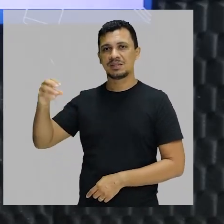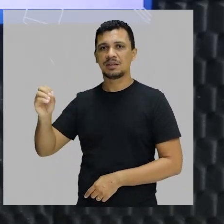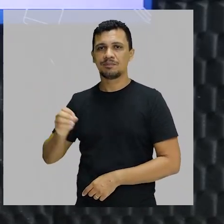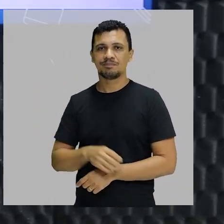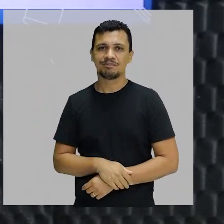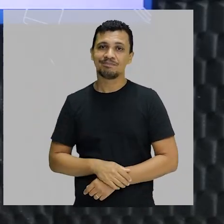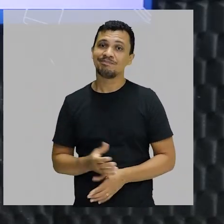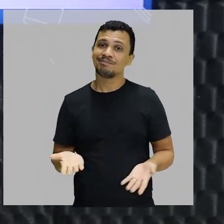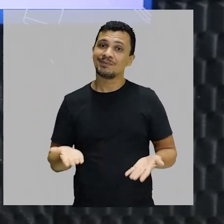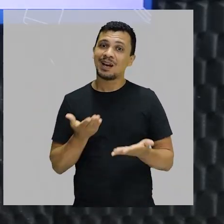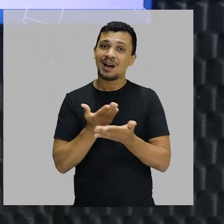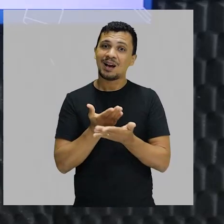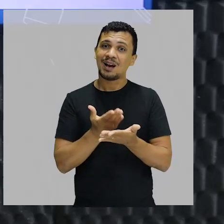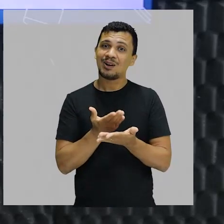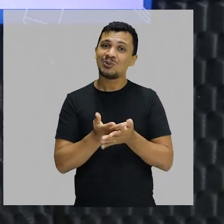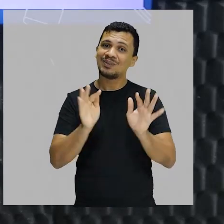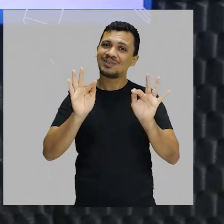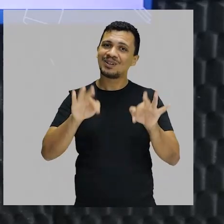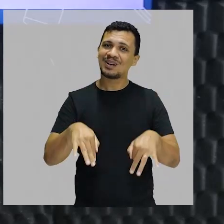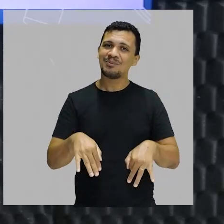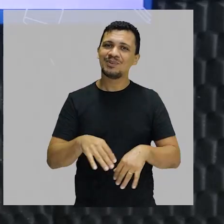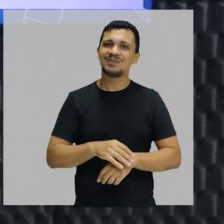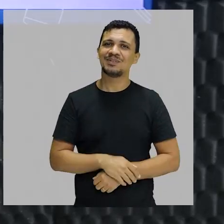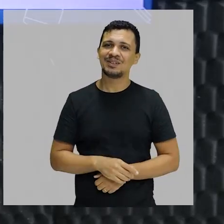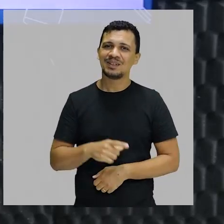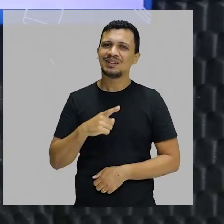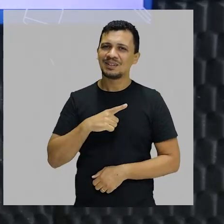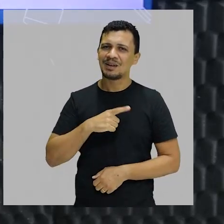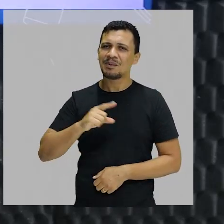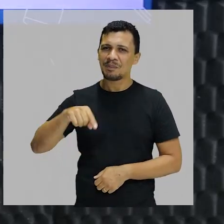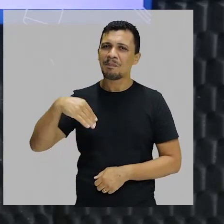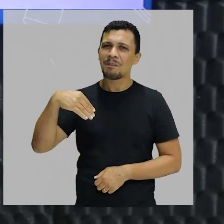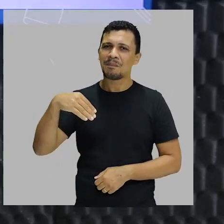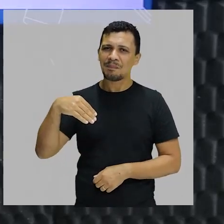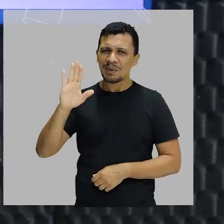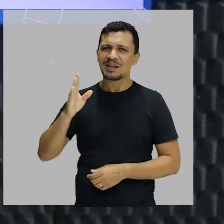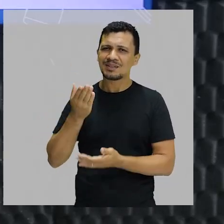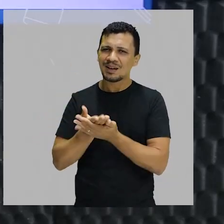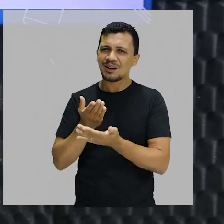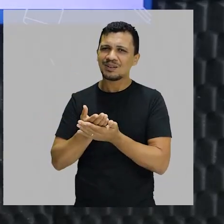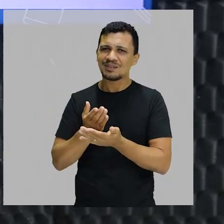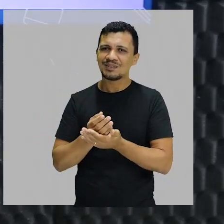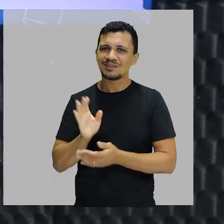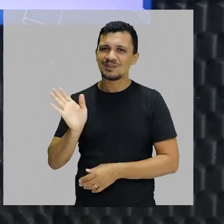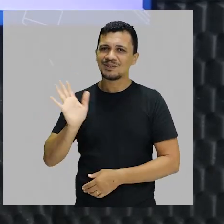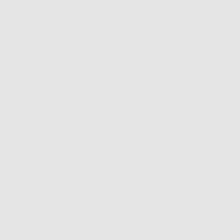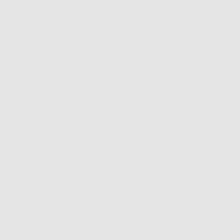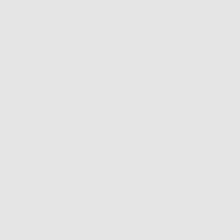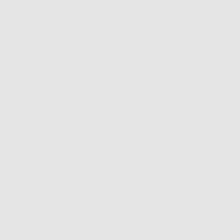por hoje é só, a gente fica por aqui. Tem muito mais depois, tá ok? Hasta luego!